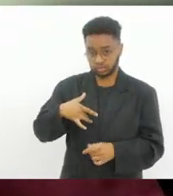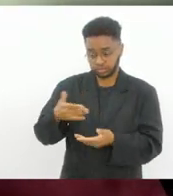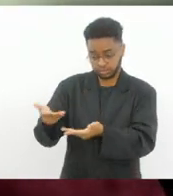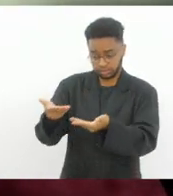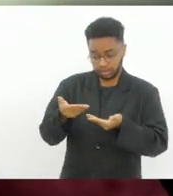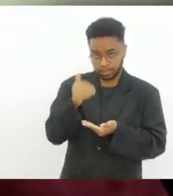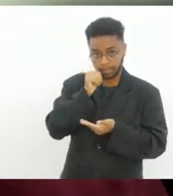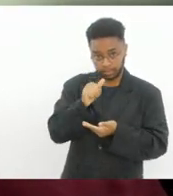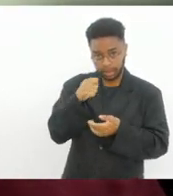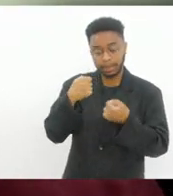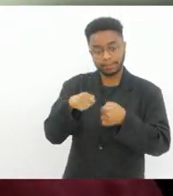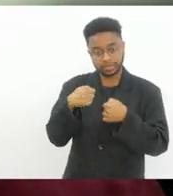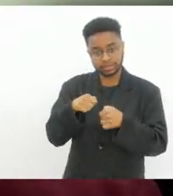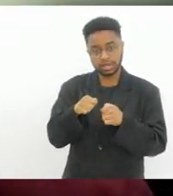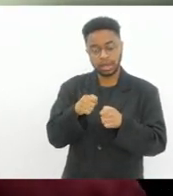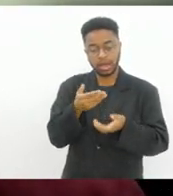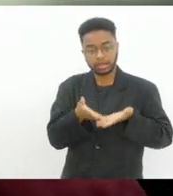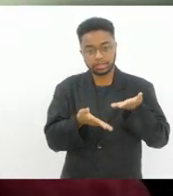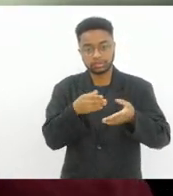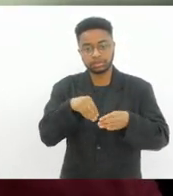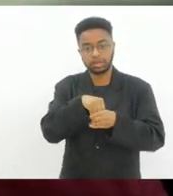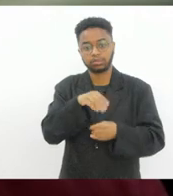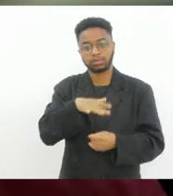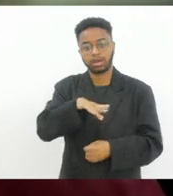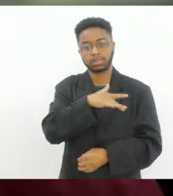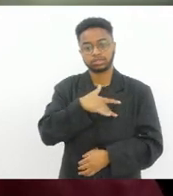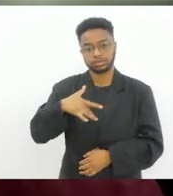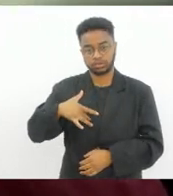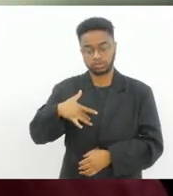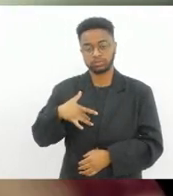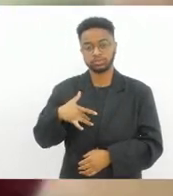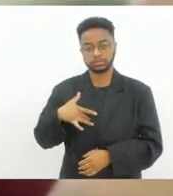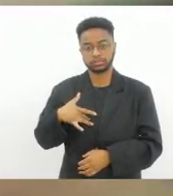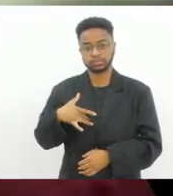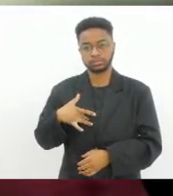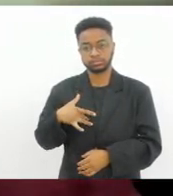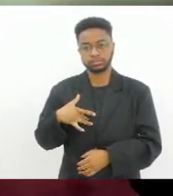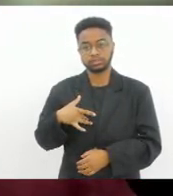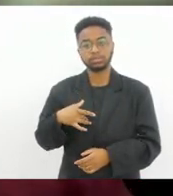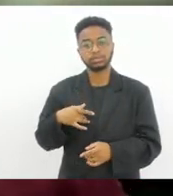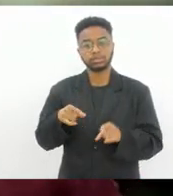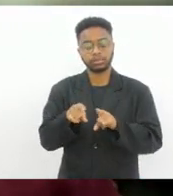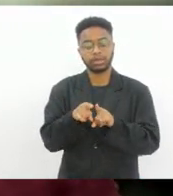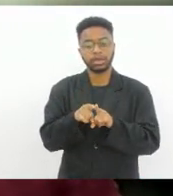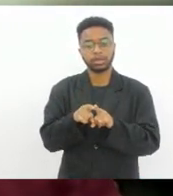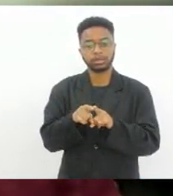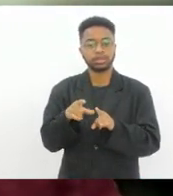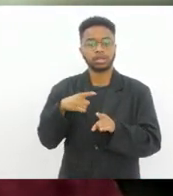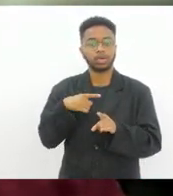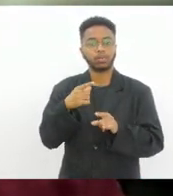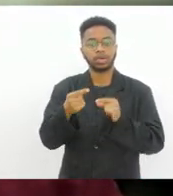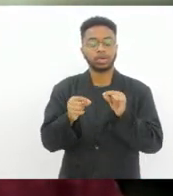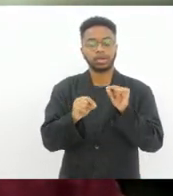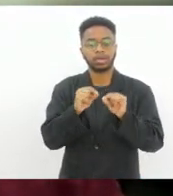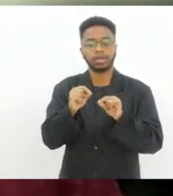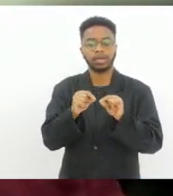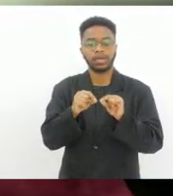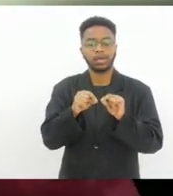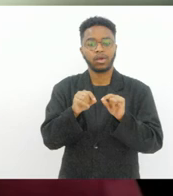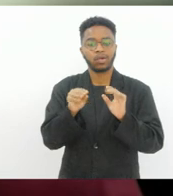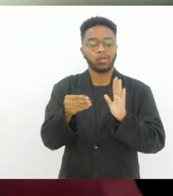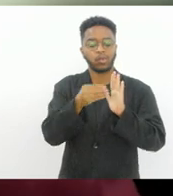seja atendida ainda dentro do sistema de saúde para ser acionado o protocolo de atendimento à vítima de